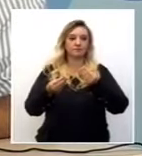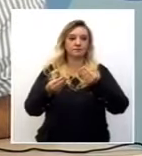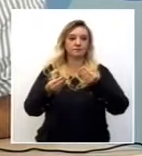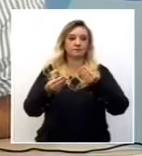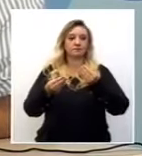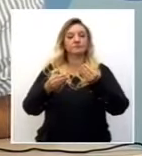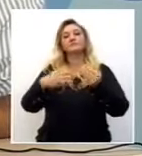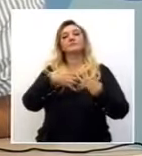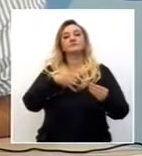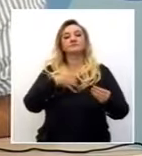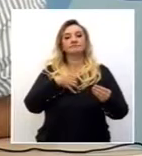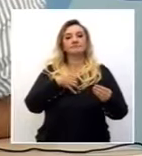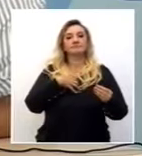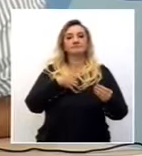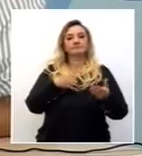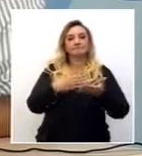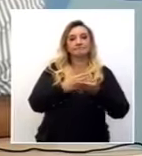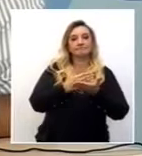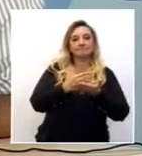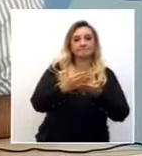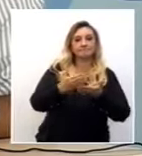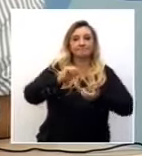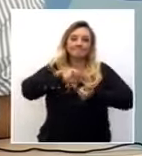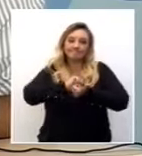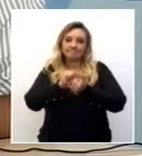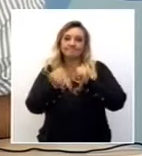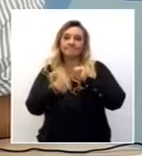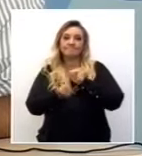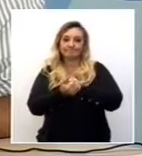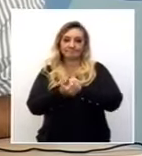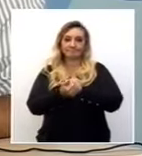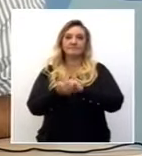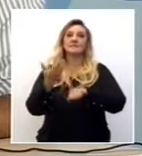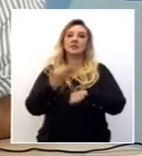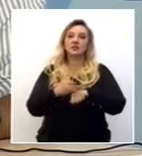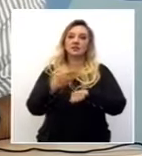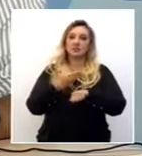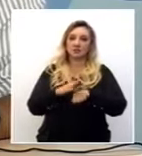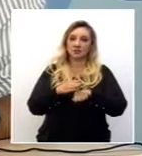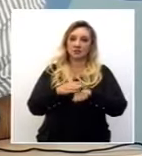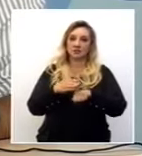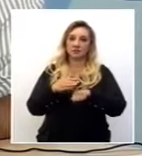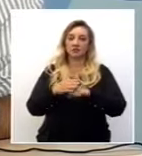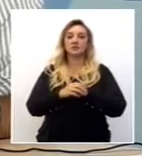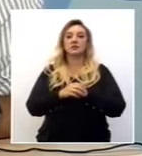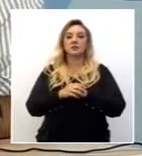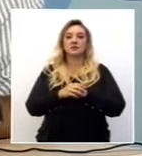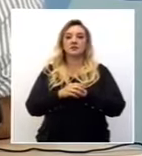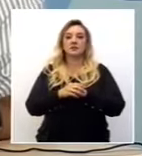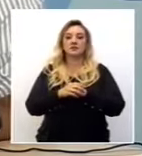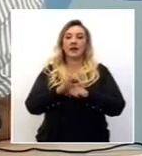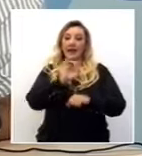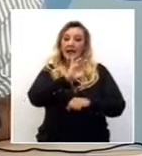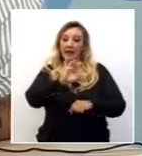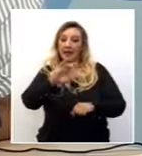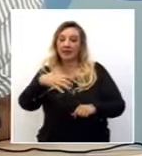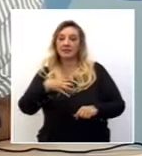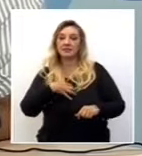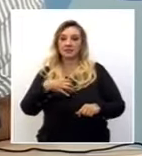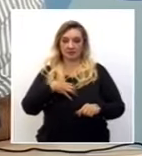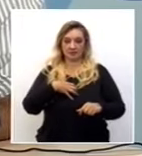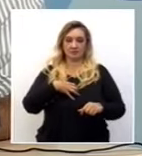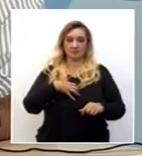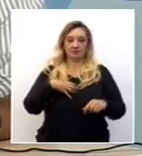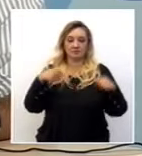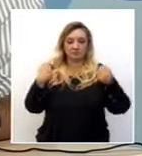um ponto que a gente vai começar a adaptar as atividades, possivelmente personalizar para aqueles